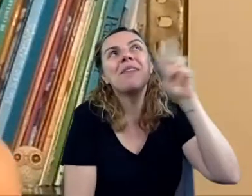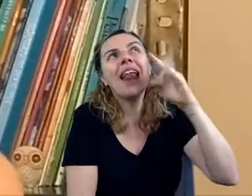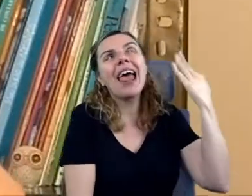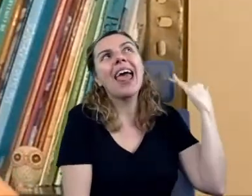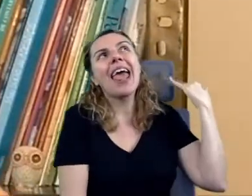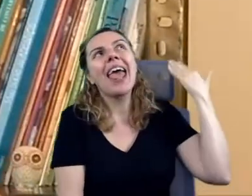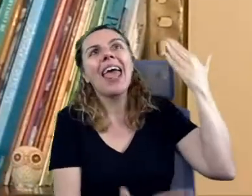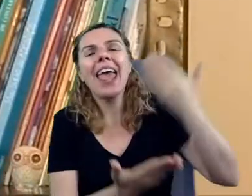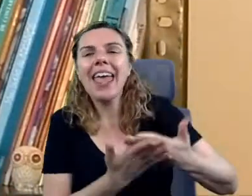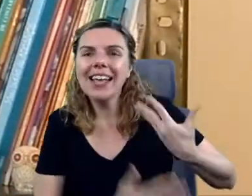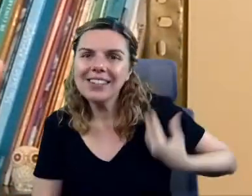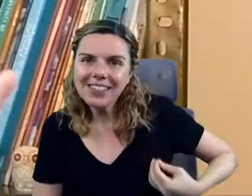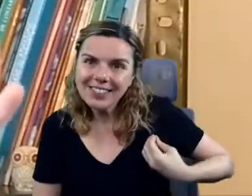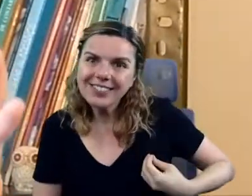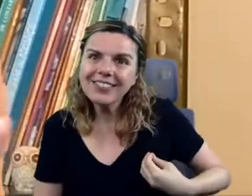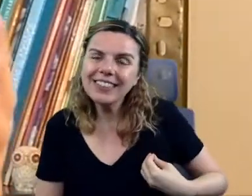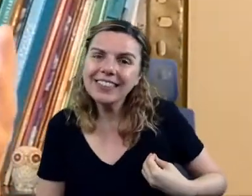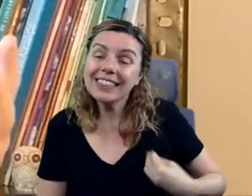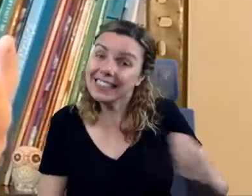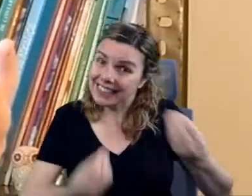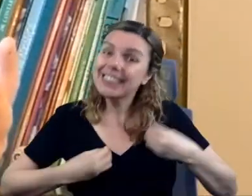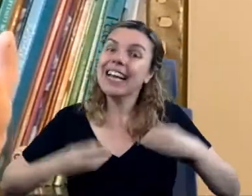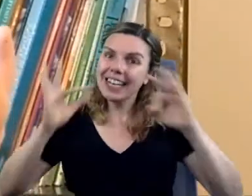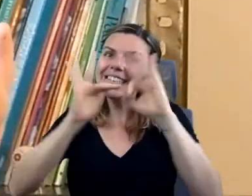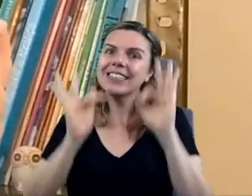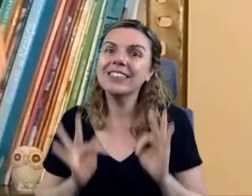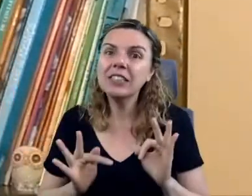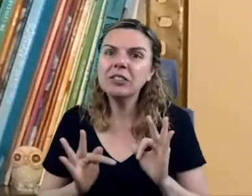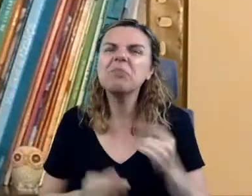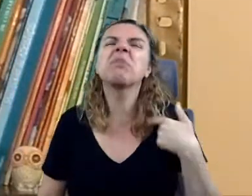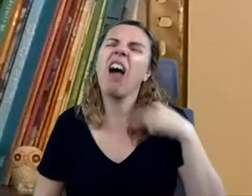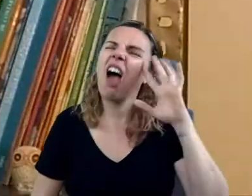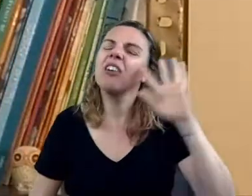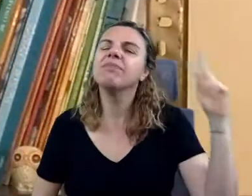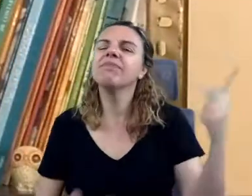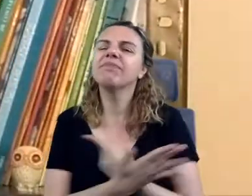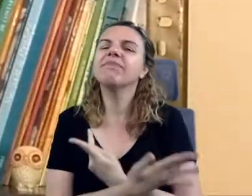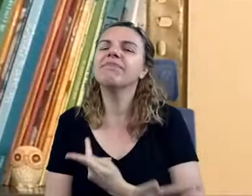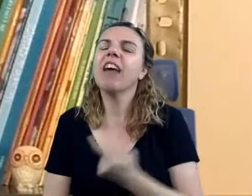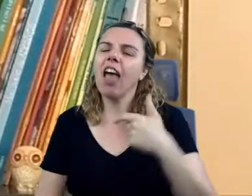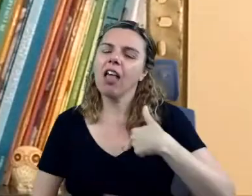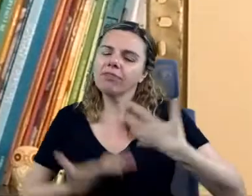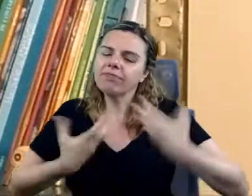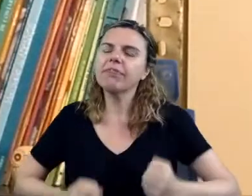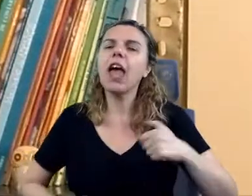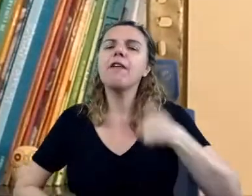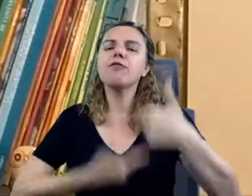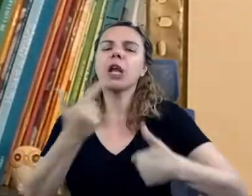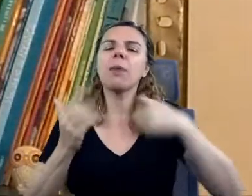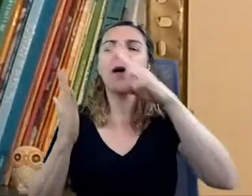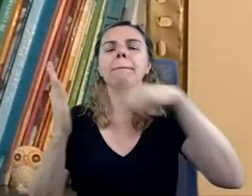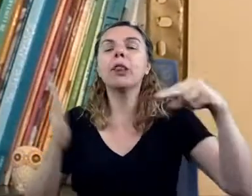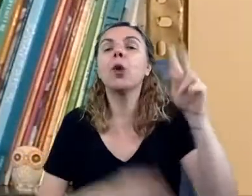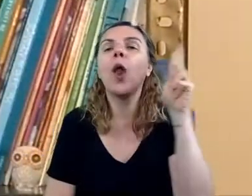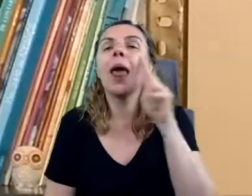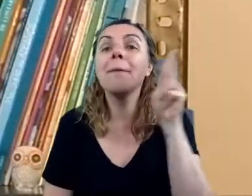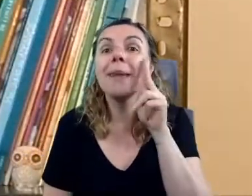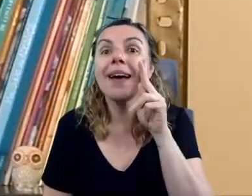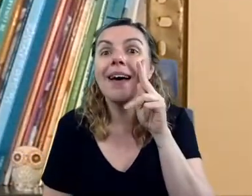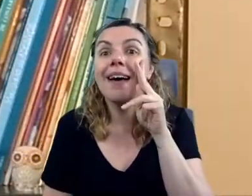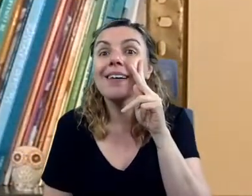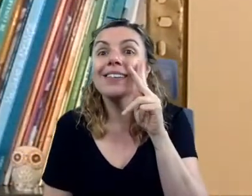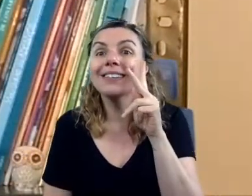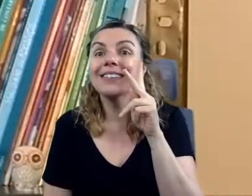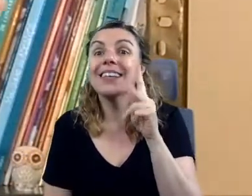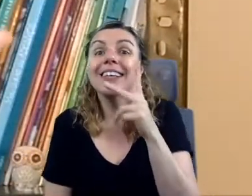Lembrar os melhores momentos da sua vida? Serei pintor de lembranças. Pode existir um jeito melhor